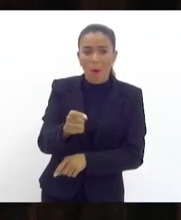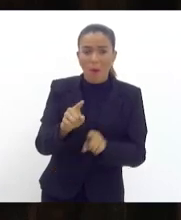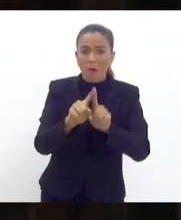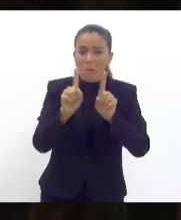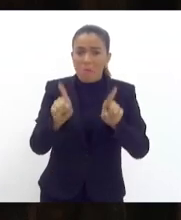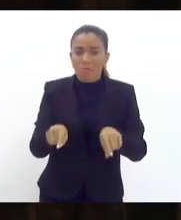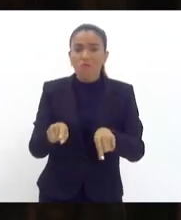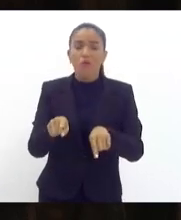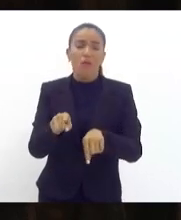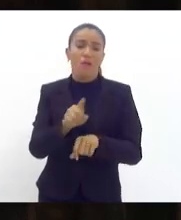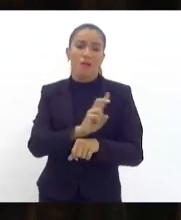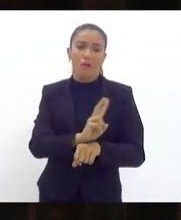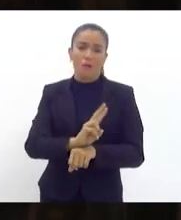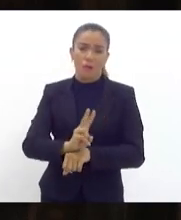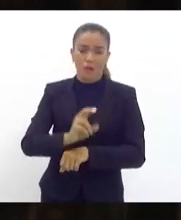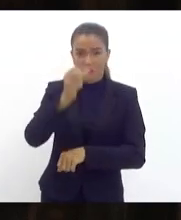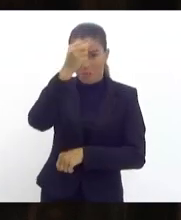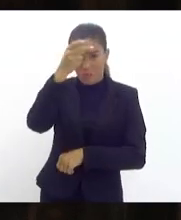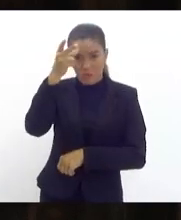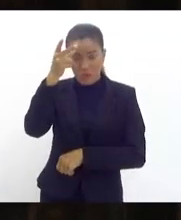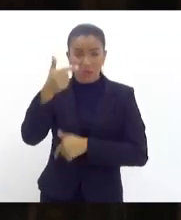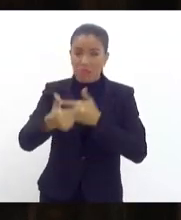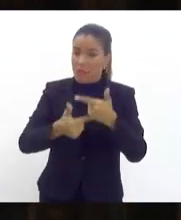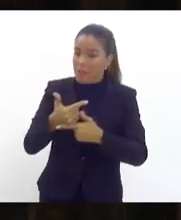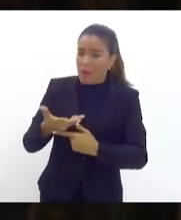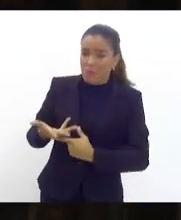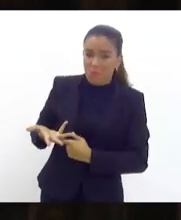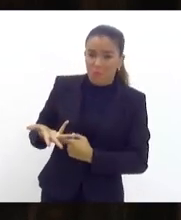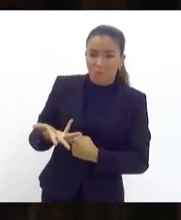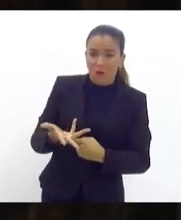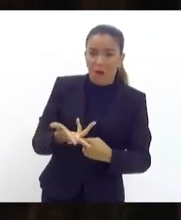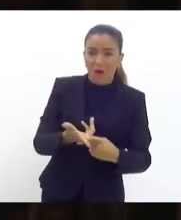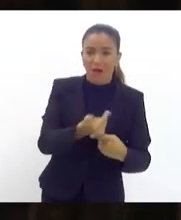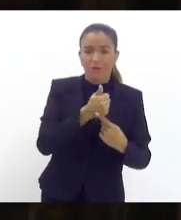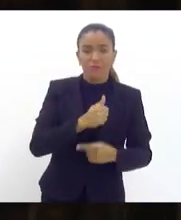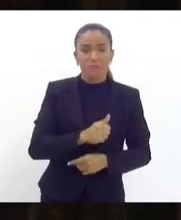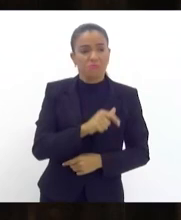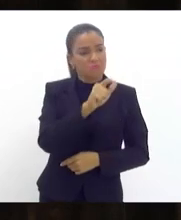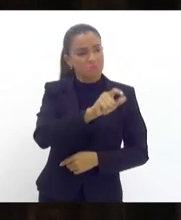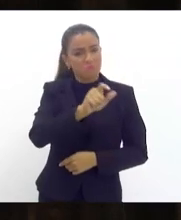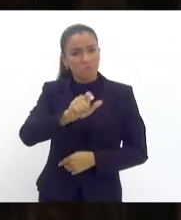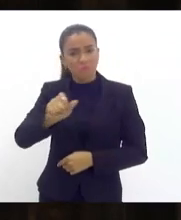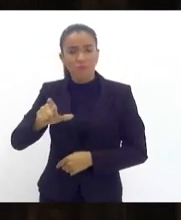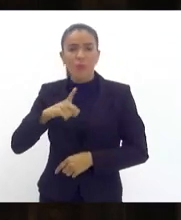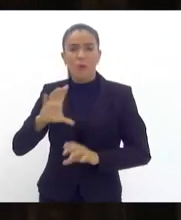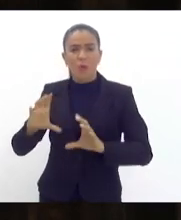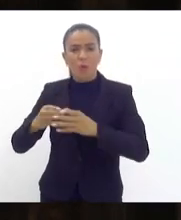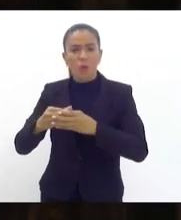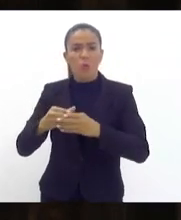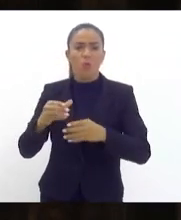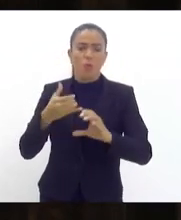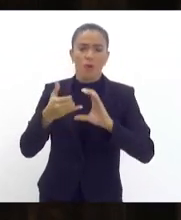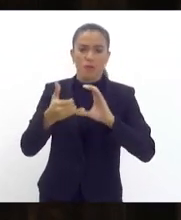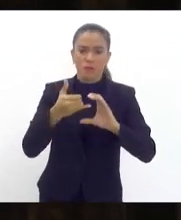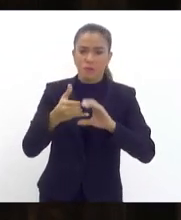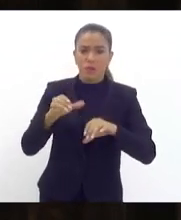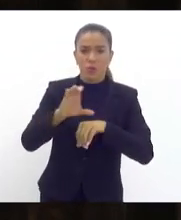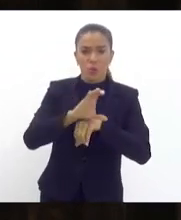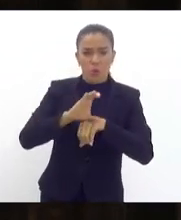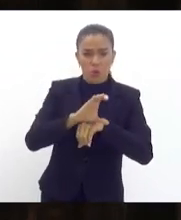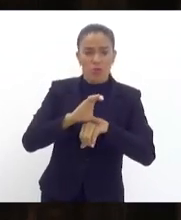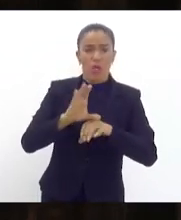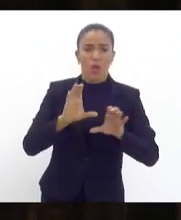guarda municipal que faz um trabalho Espetacular eles estão disponíveis nós temos grupos de WhatsApp tanto do Conselho